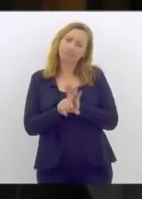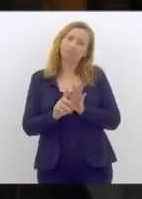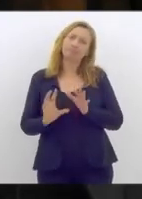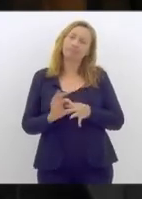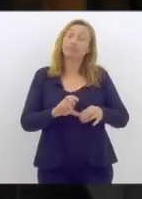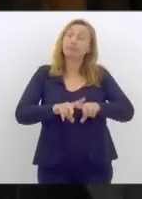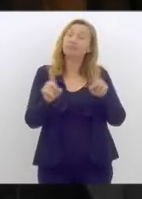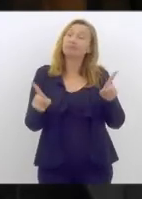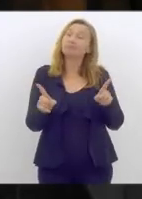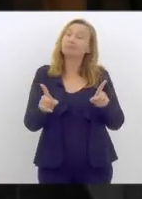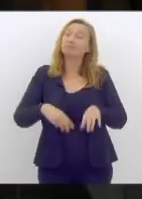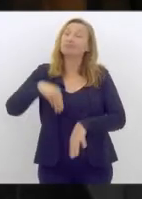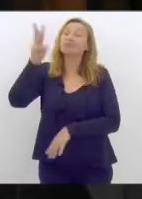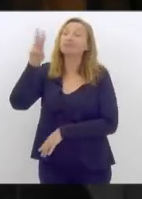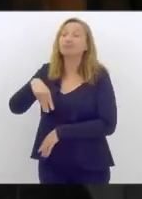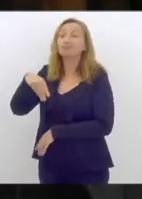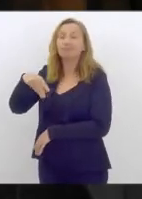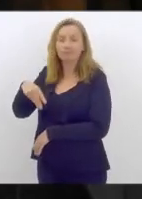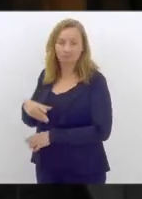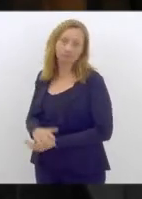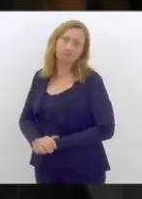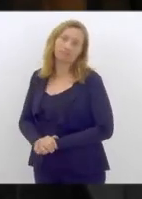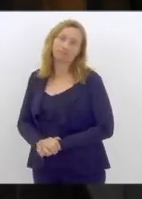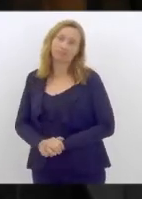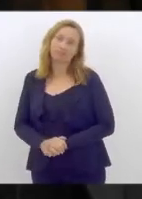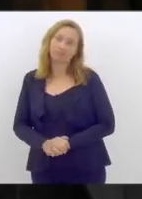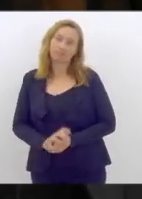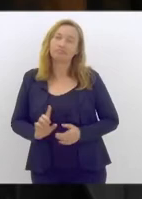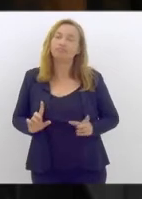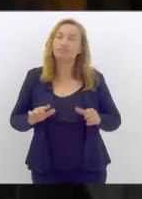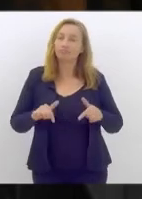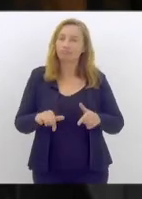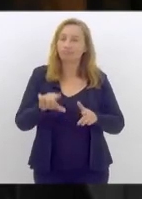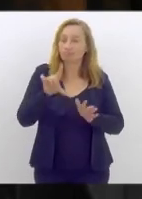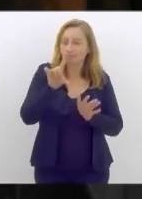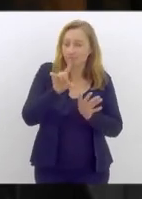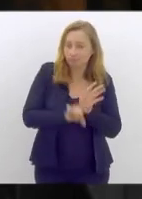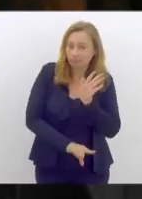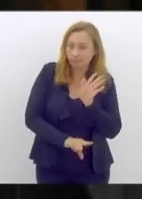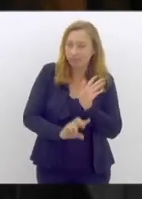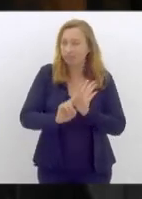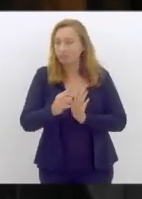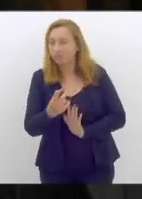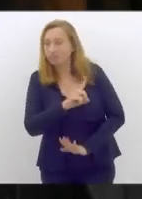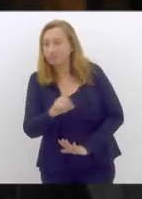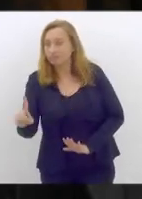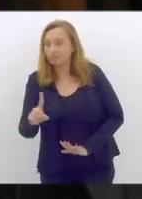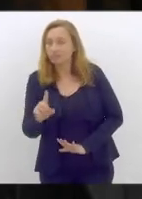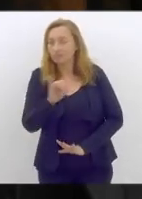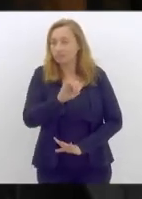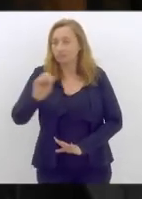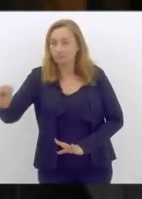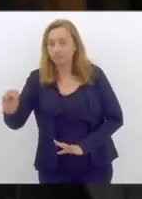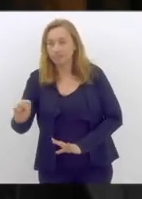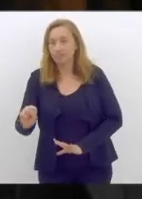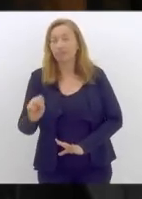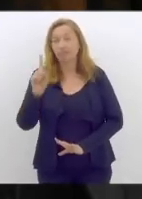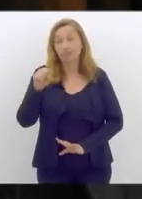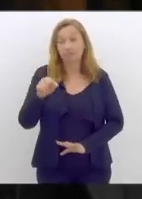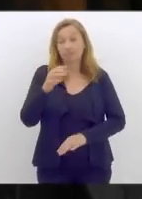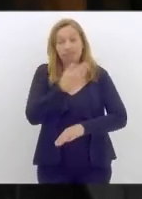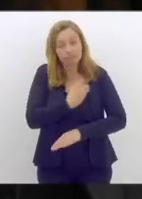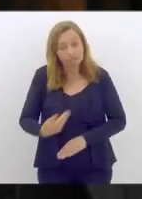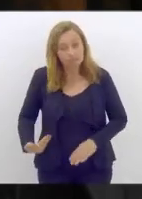autor verdade que cabe reduzir ou não alíquota de sms são os